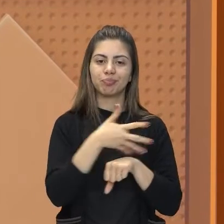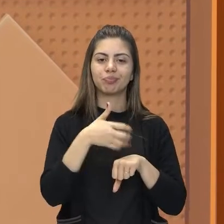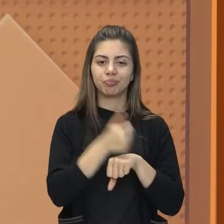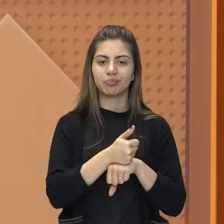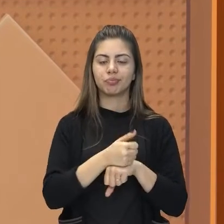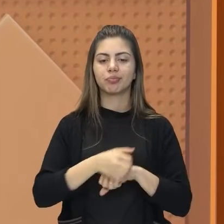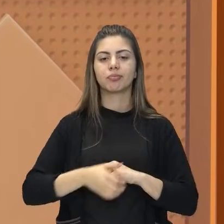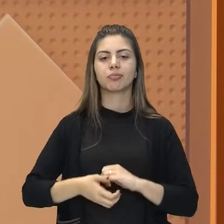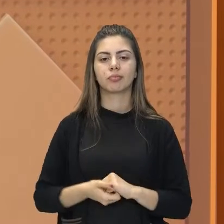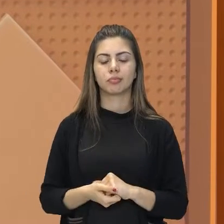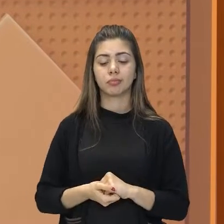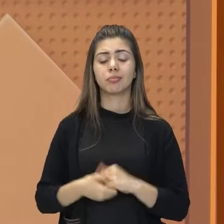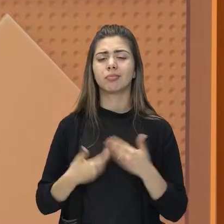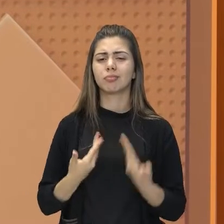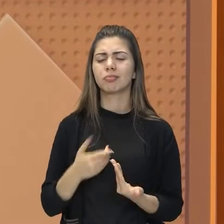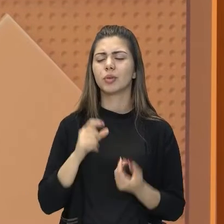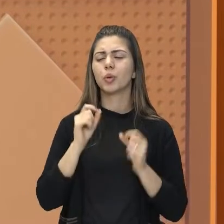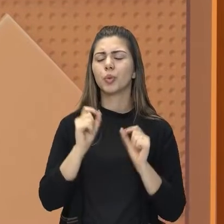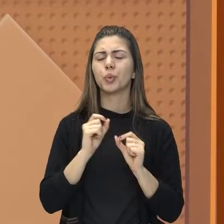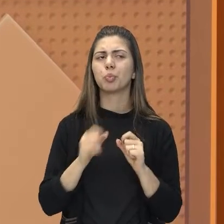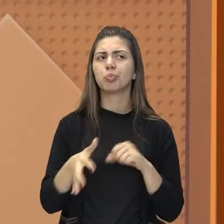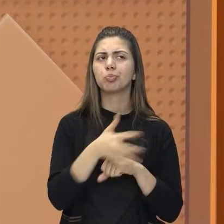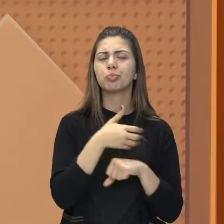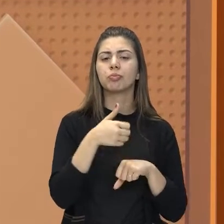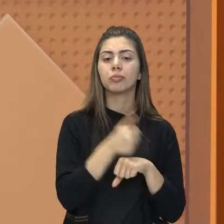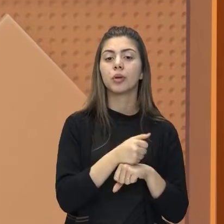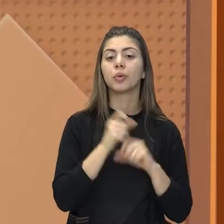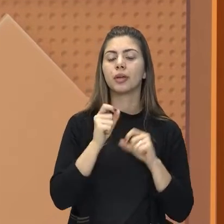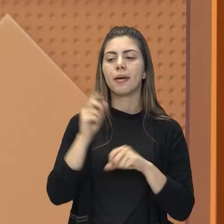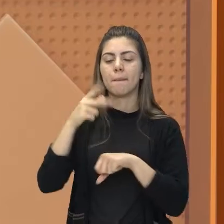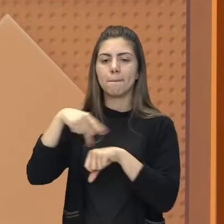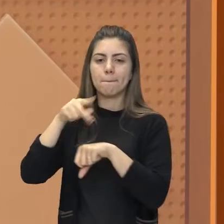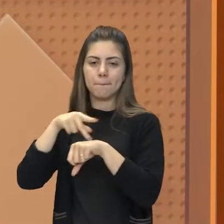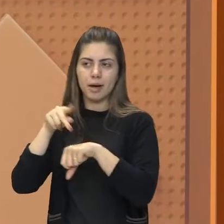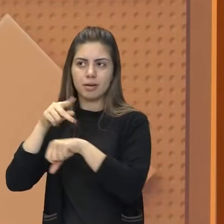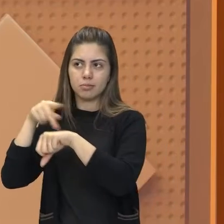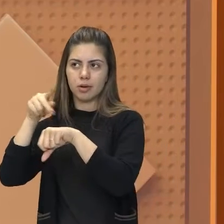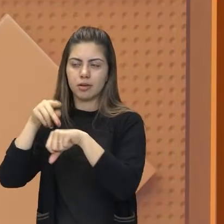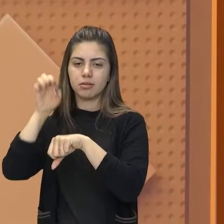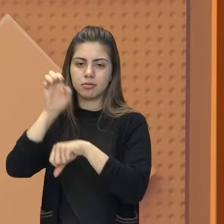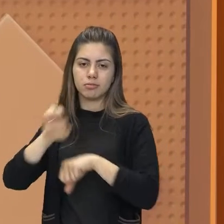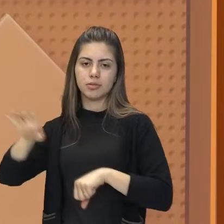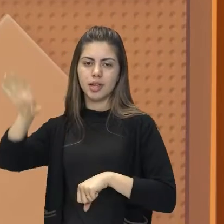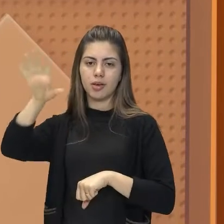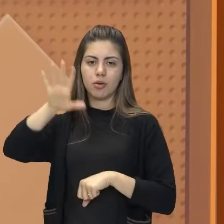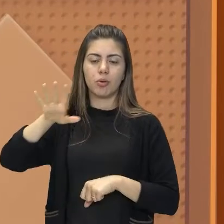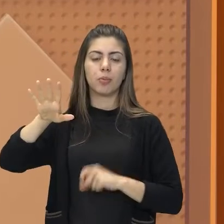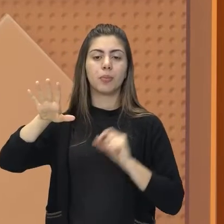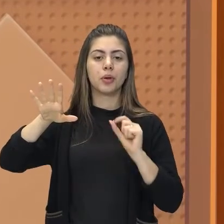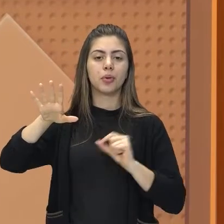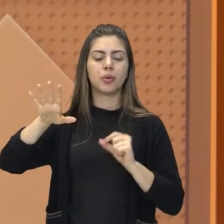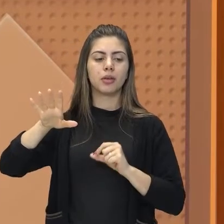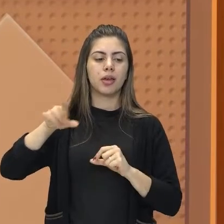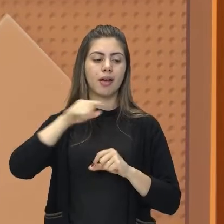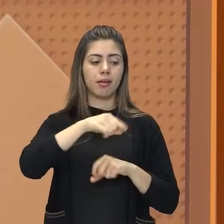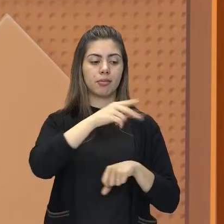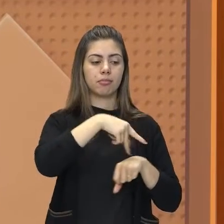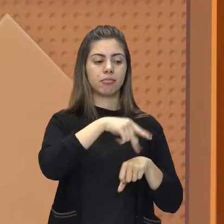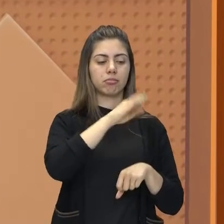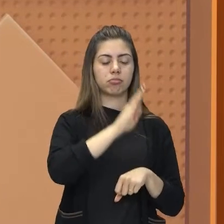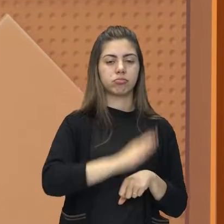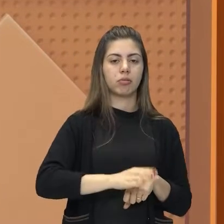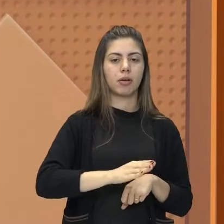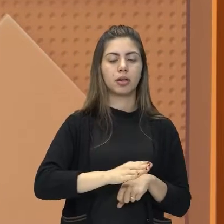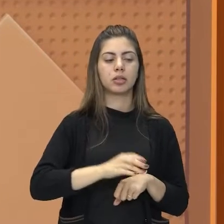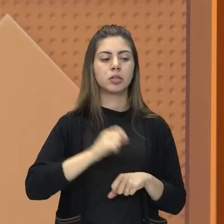colonização. É aquele processo em que os países europeus, as nações europeias, vão impor sua cultura, vão impor